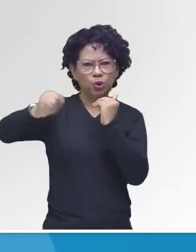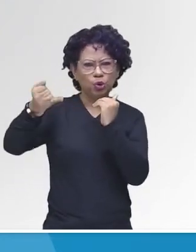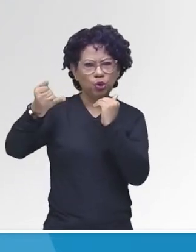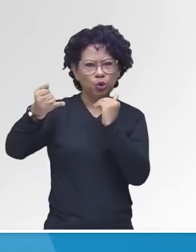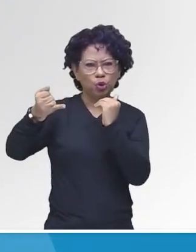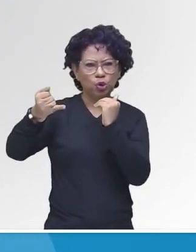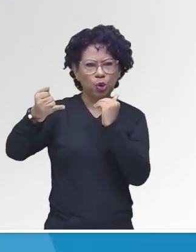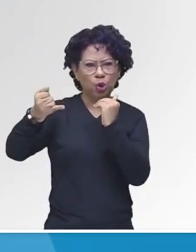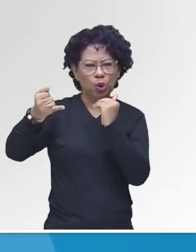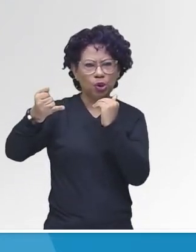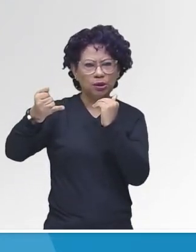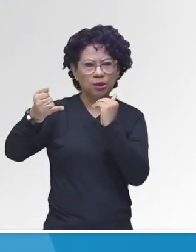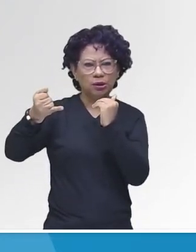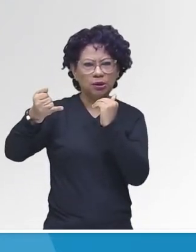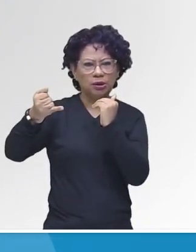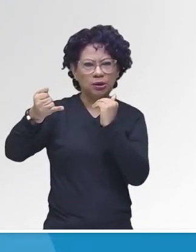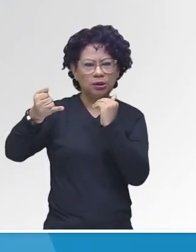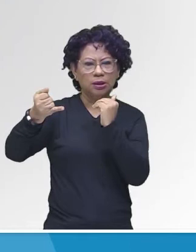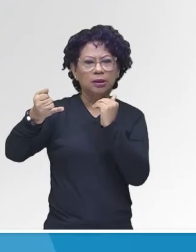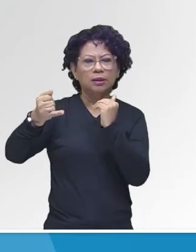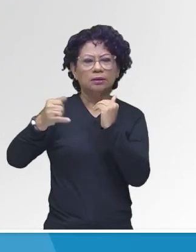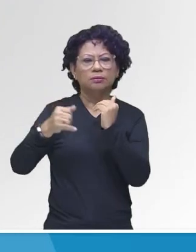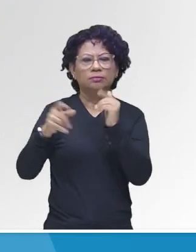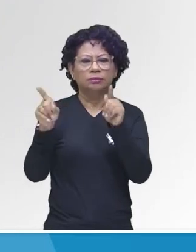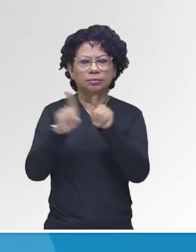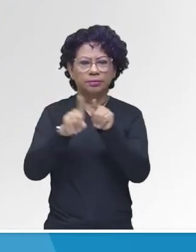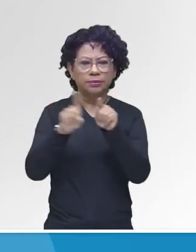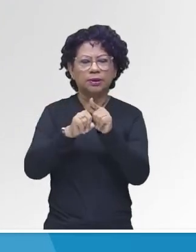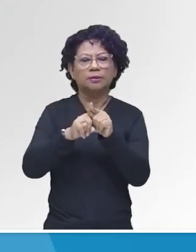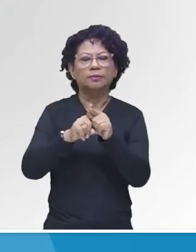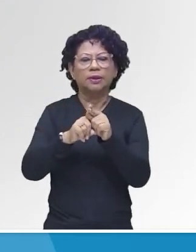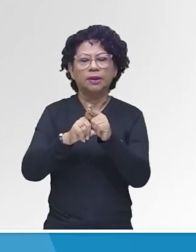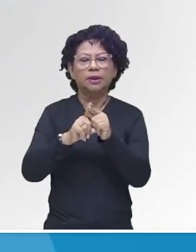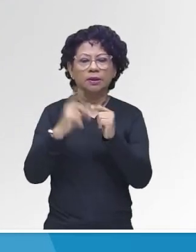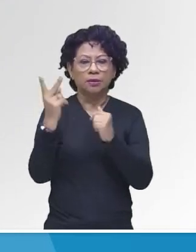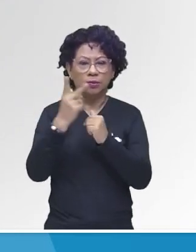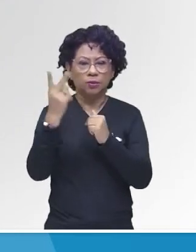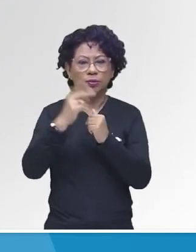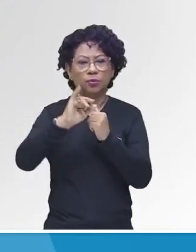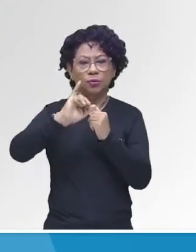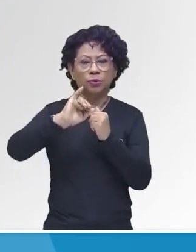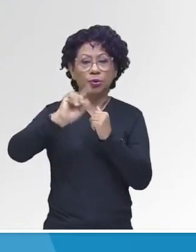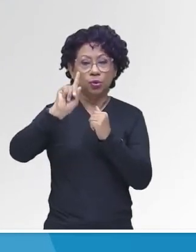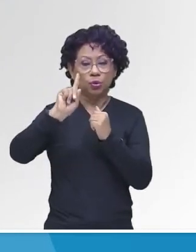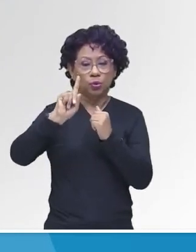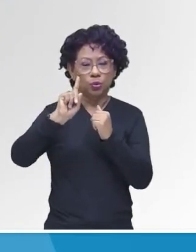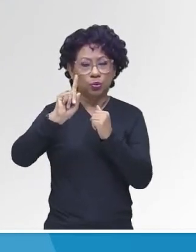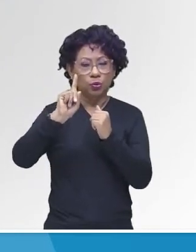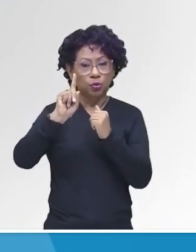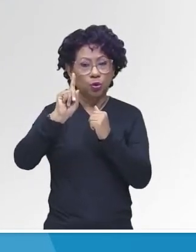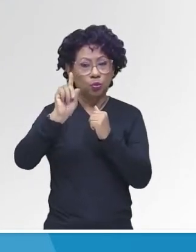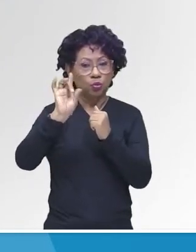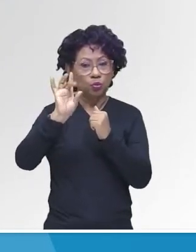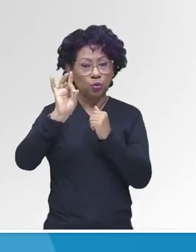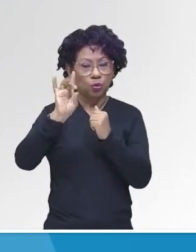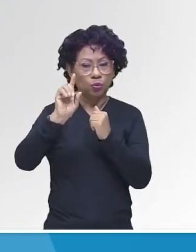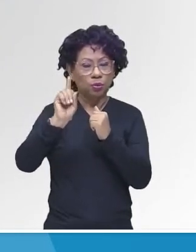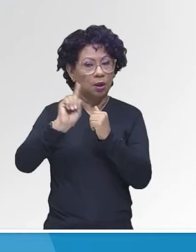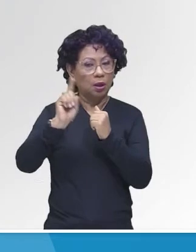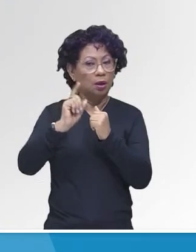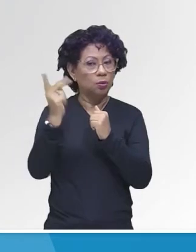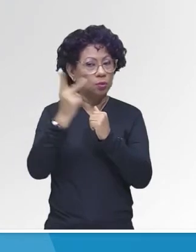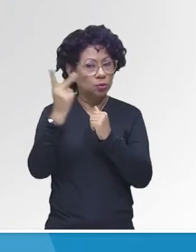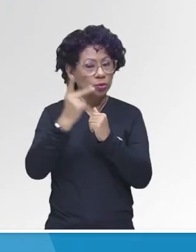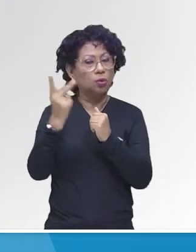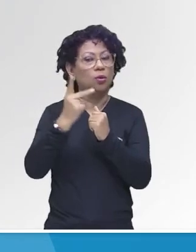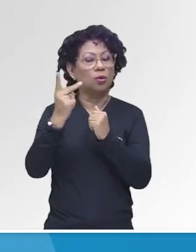beta. O I é a mesma situação aí do M, né? Pertence aos dois. E assim a gente nomeia, a gente